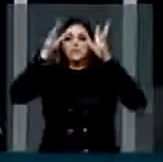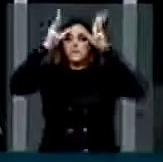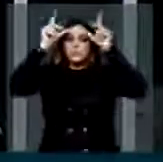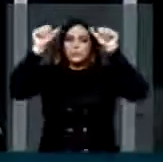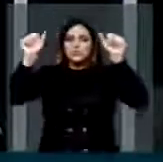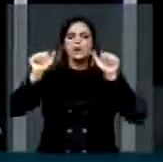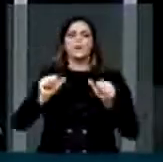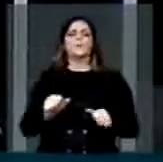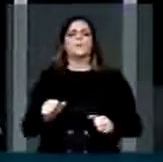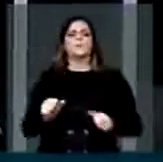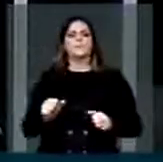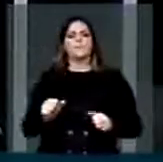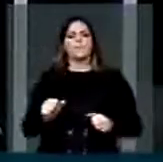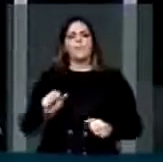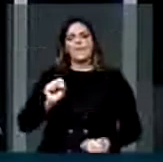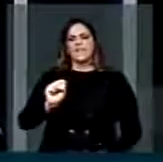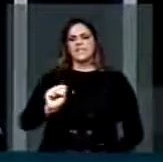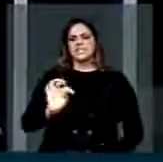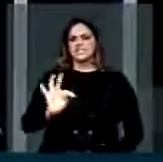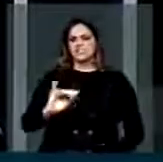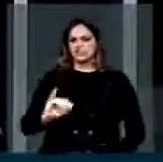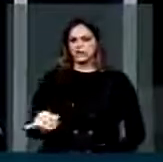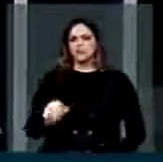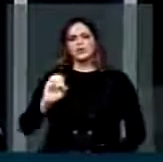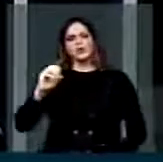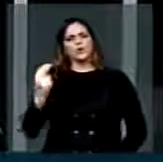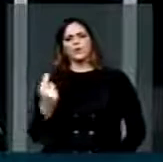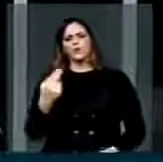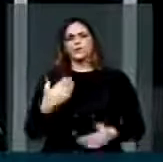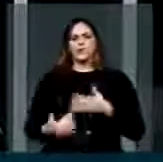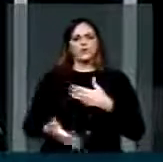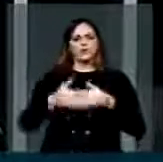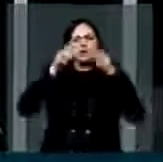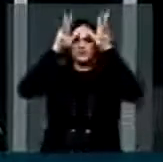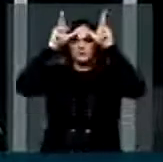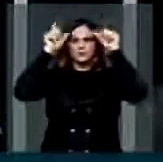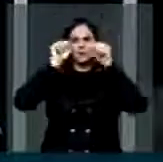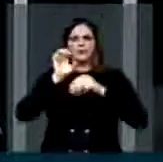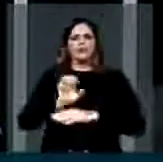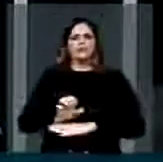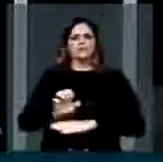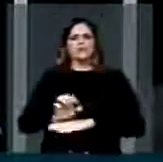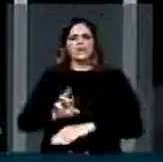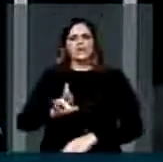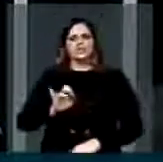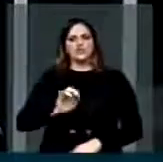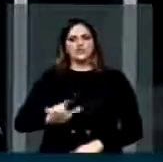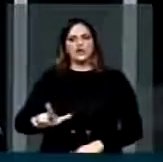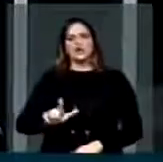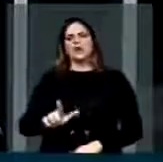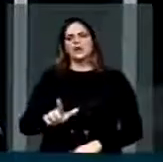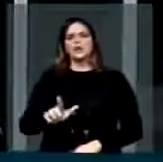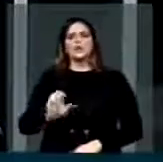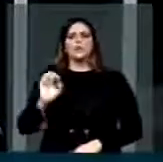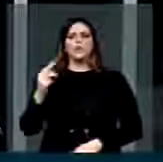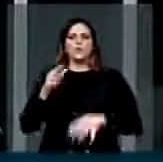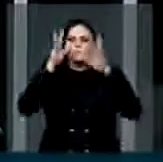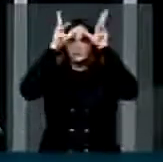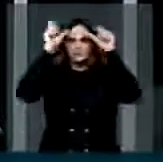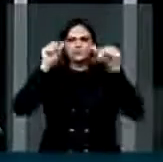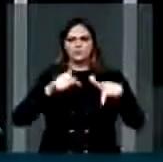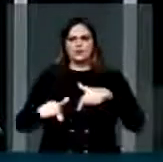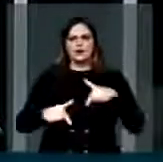superiores, tanto faz do STJ, dos tribunais regionais federais, dos tribunais do trabalho,